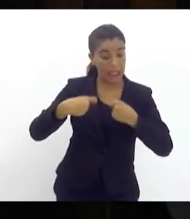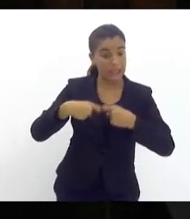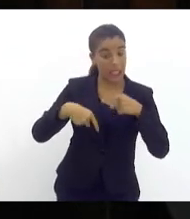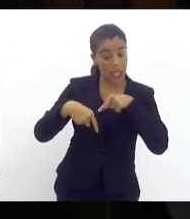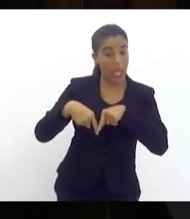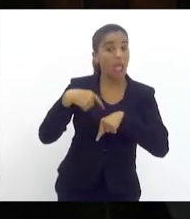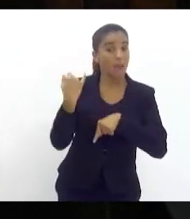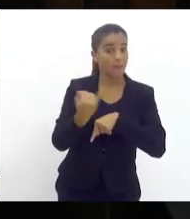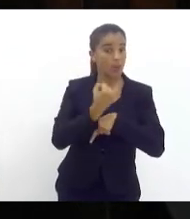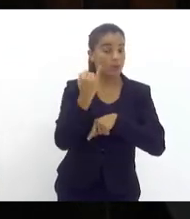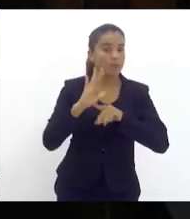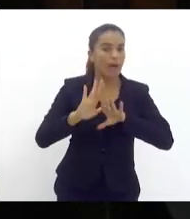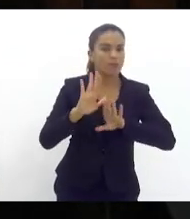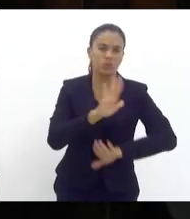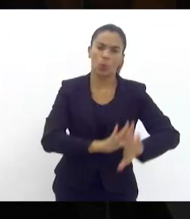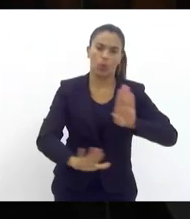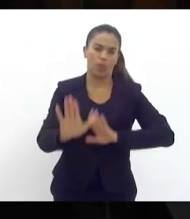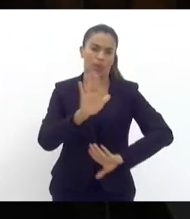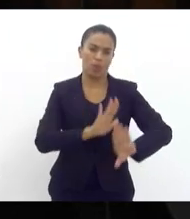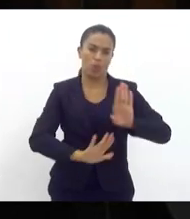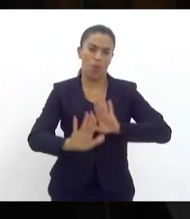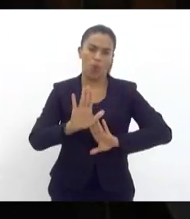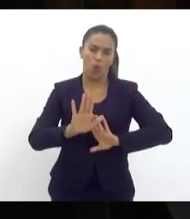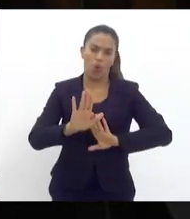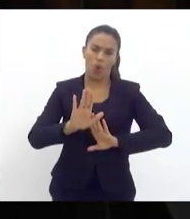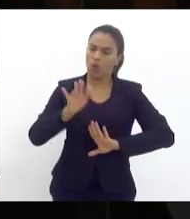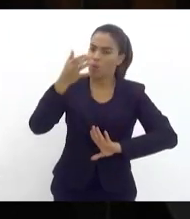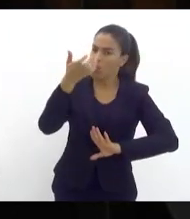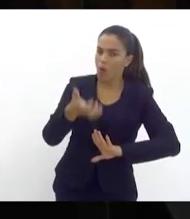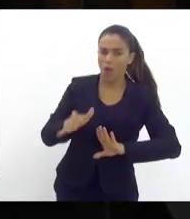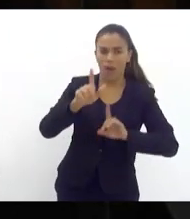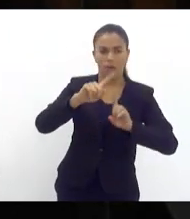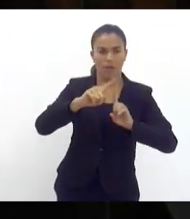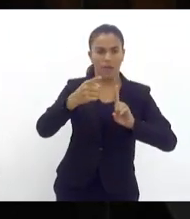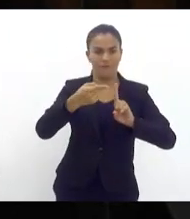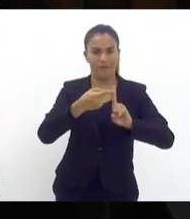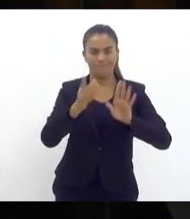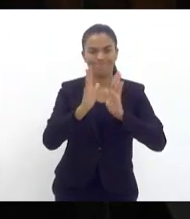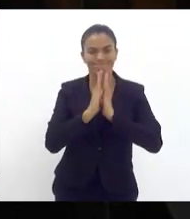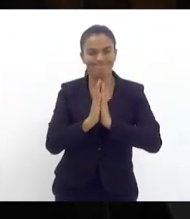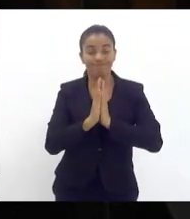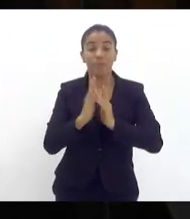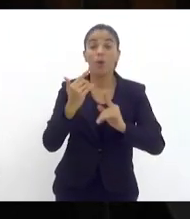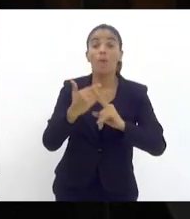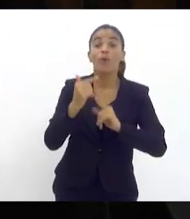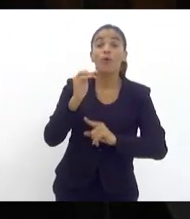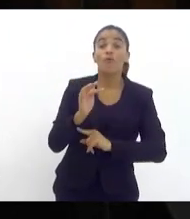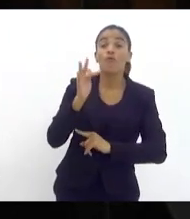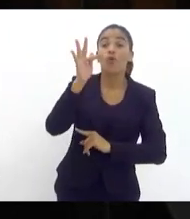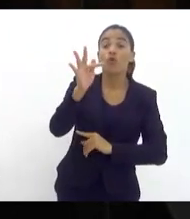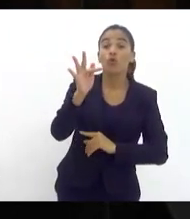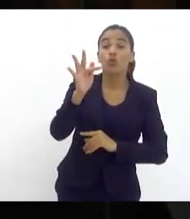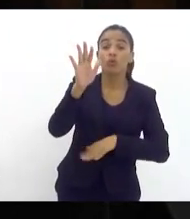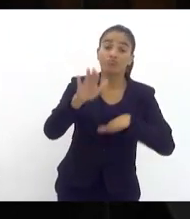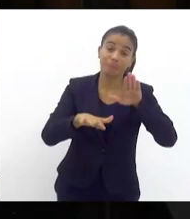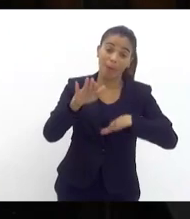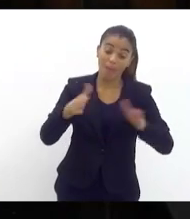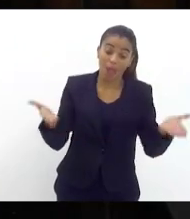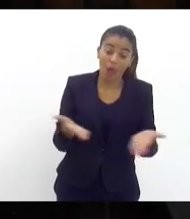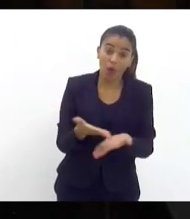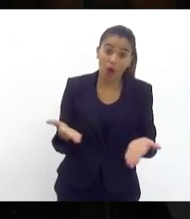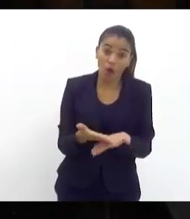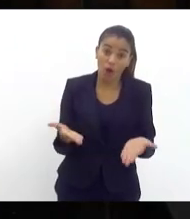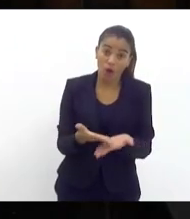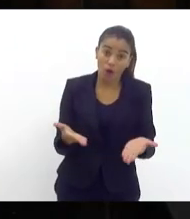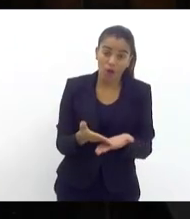importante mas Cuidado para você não engravidar porque o seu futuro depende do que você vai fazer agora você precisa